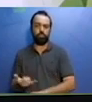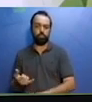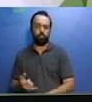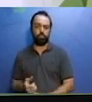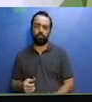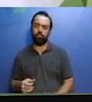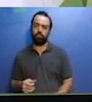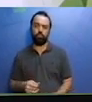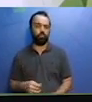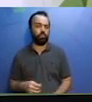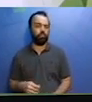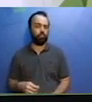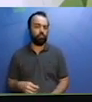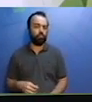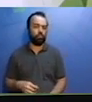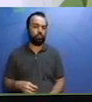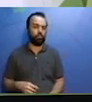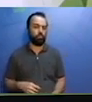é exclusivamente